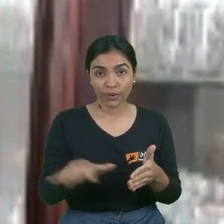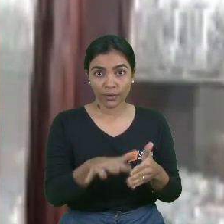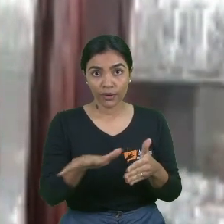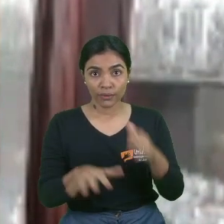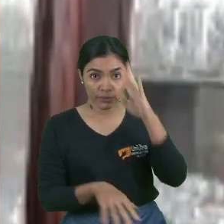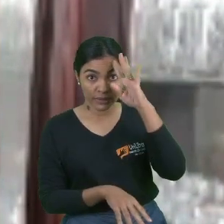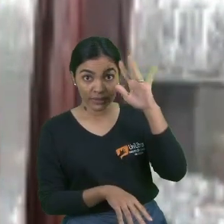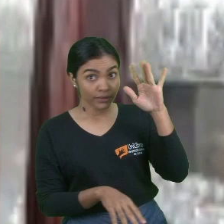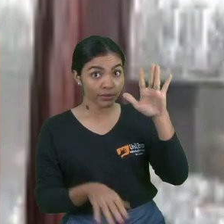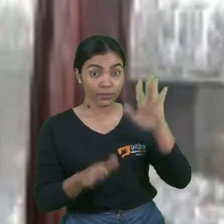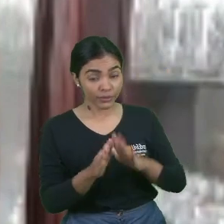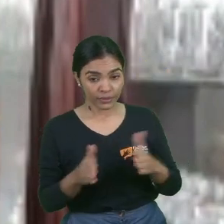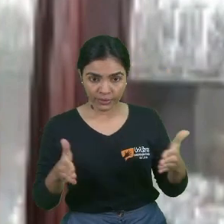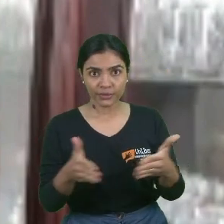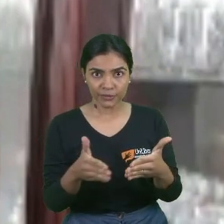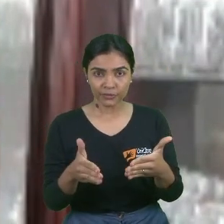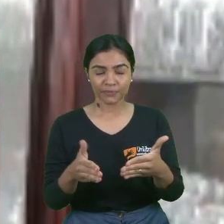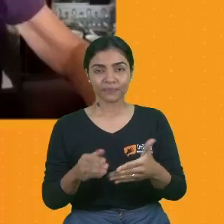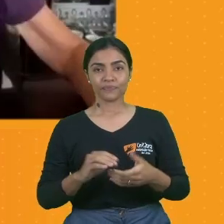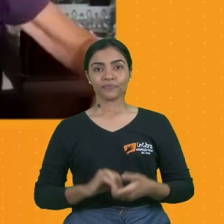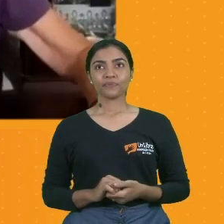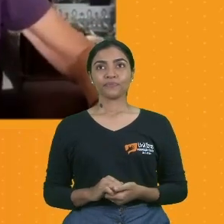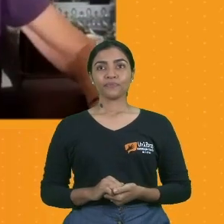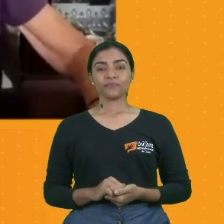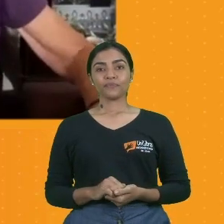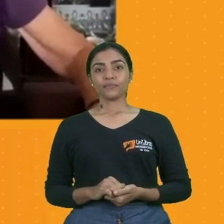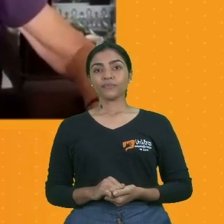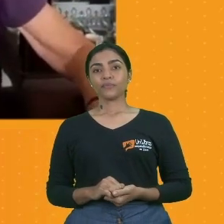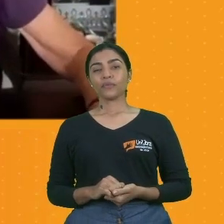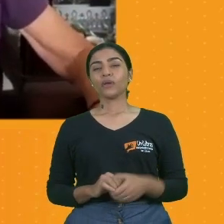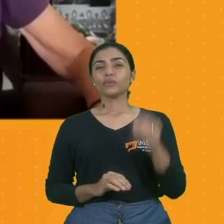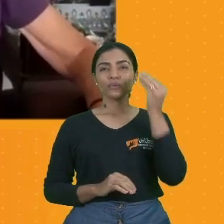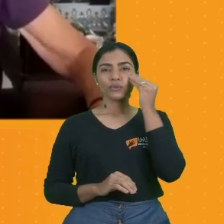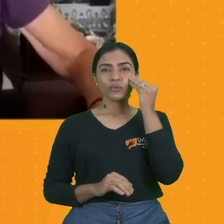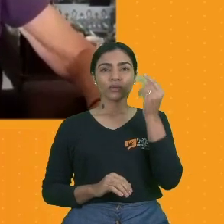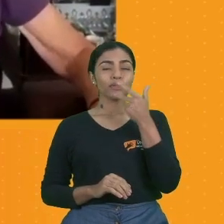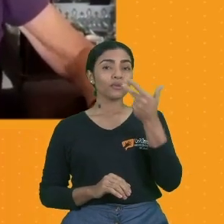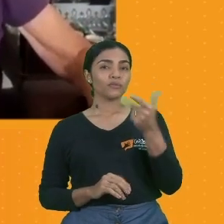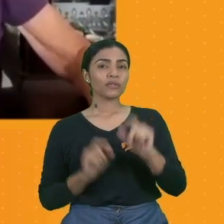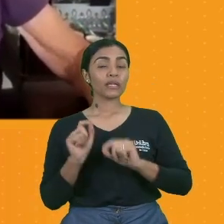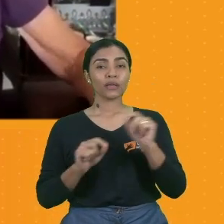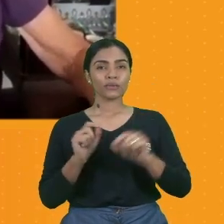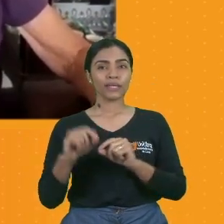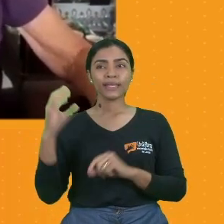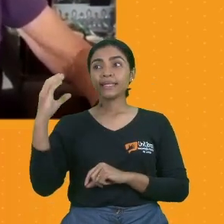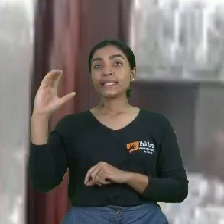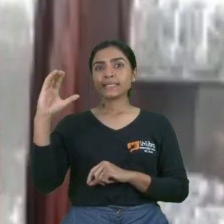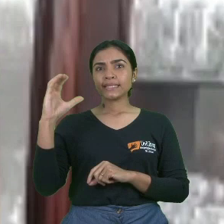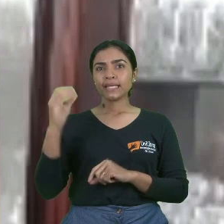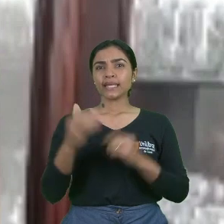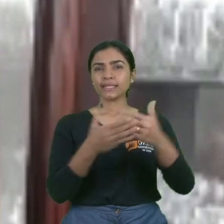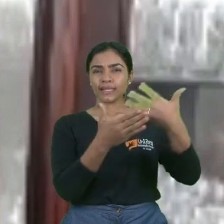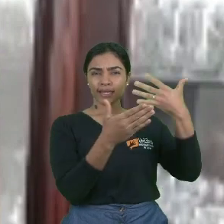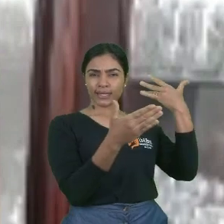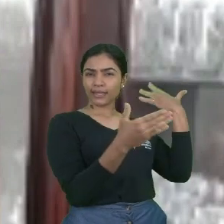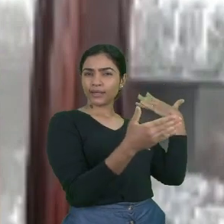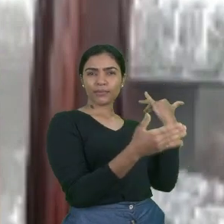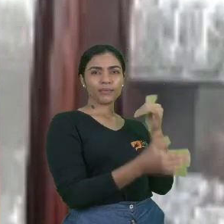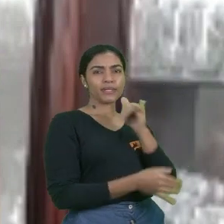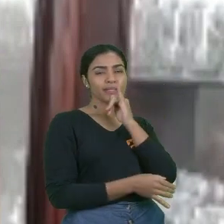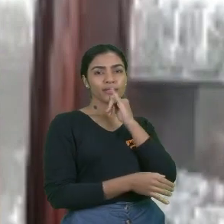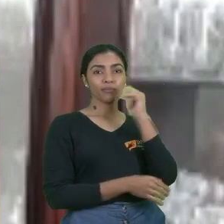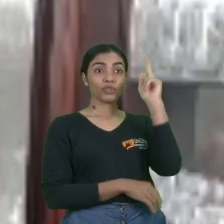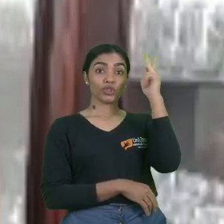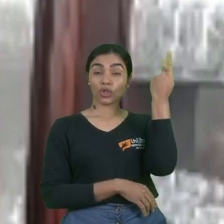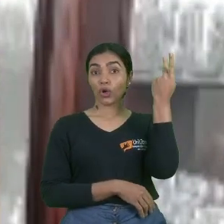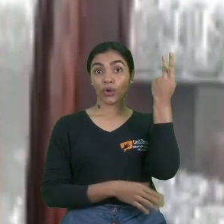preciso um é então que eu tô tentando dizer que assassinos mais consolidadas título uma